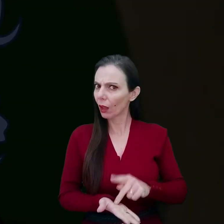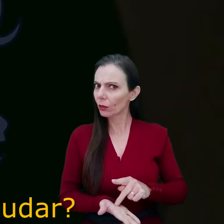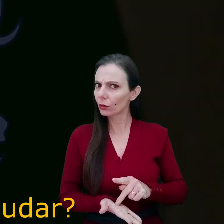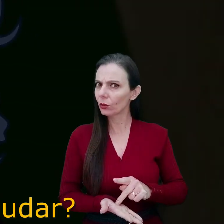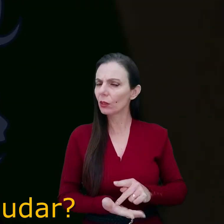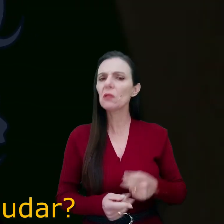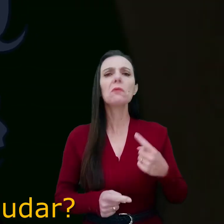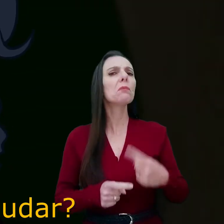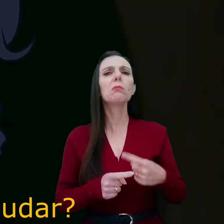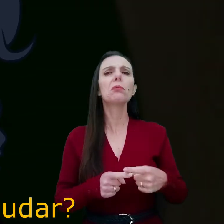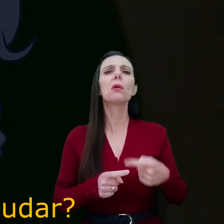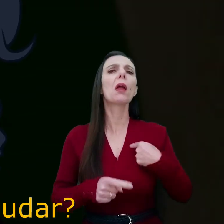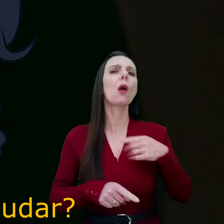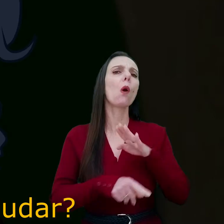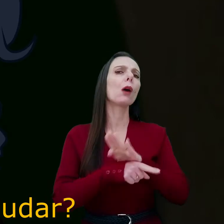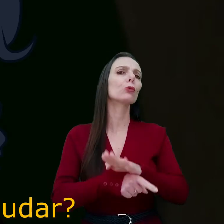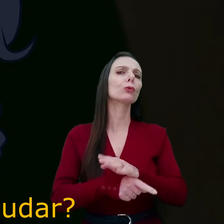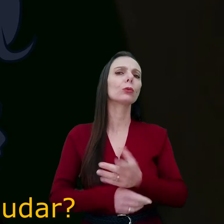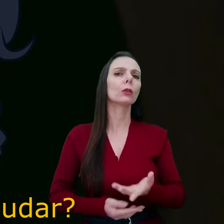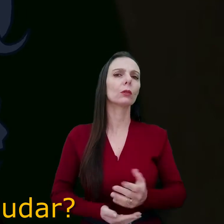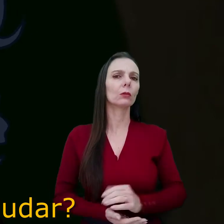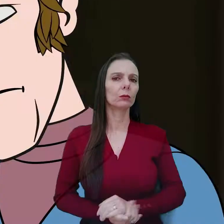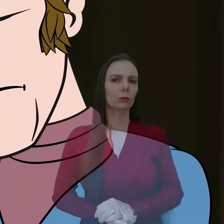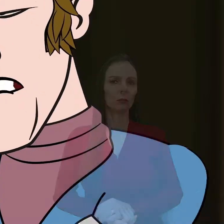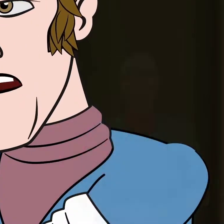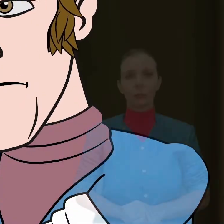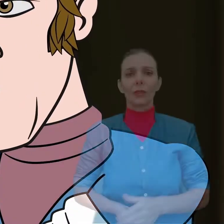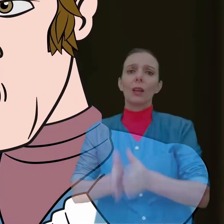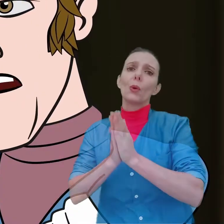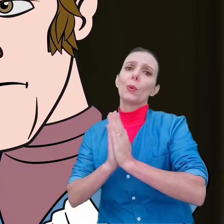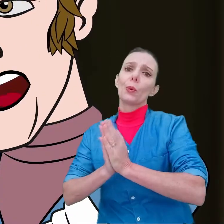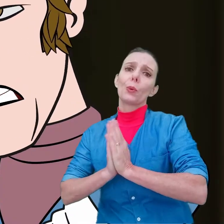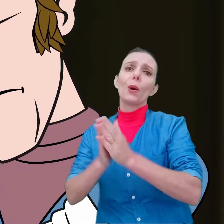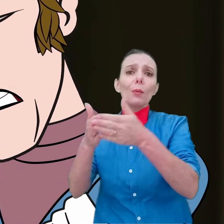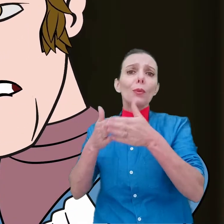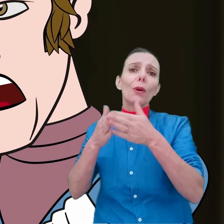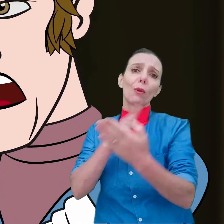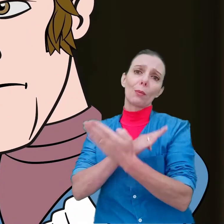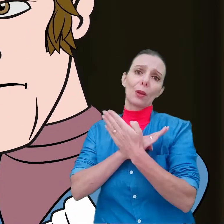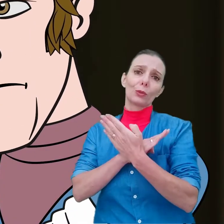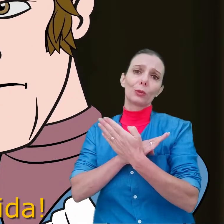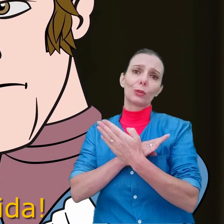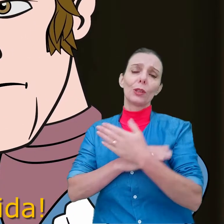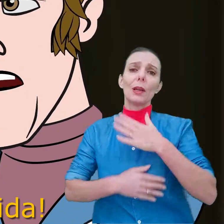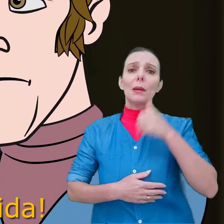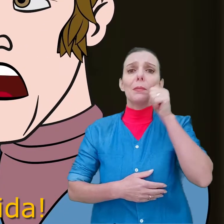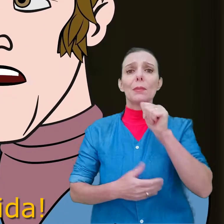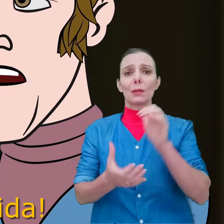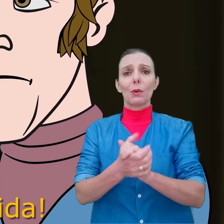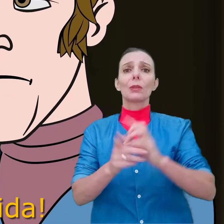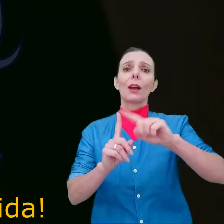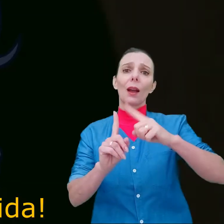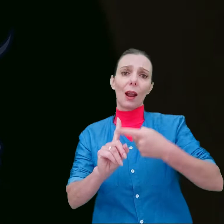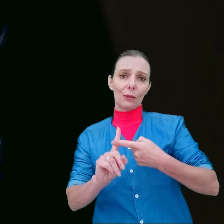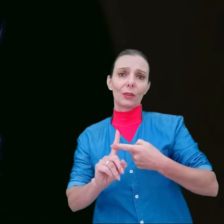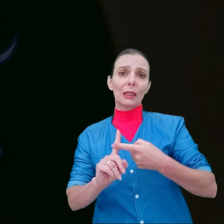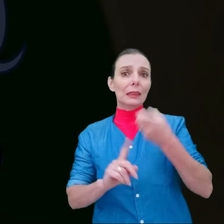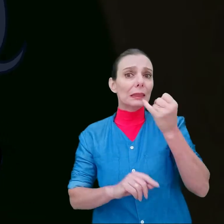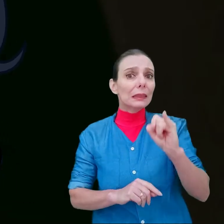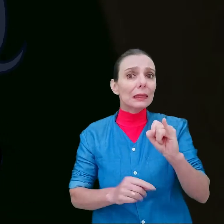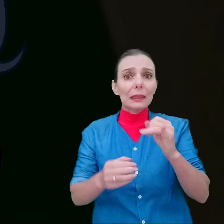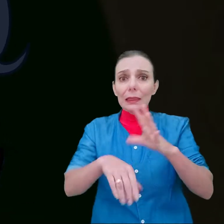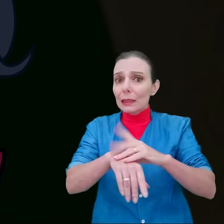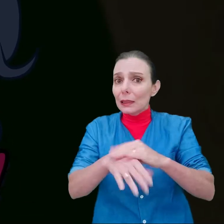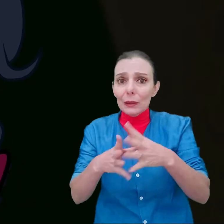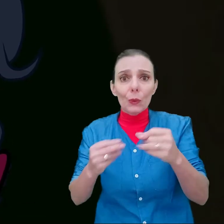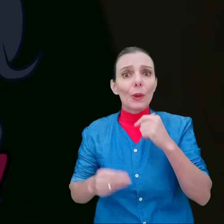Verdade? E por que eu deveria te ajudar? Eu te imploro, por favor, me ajude. Minha esposa está grávida. Se ela